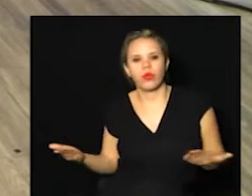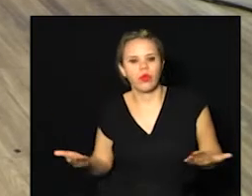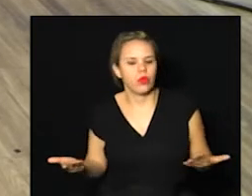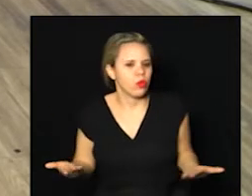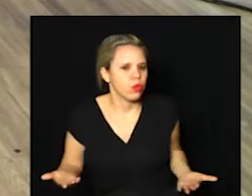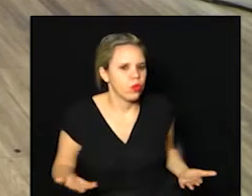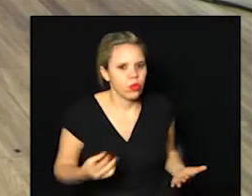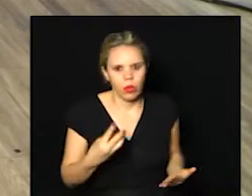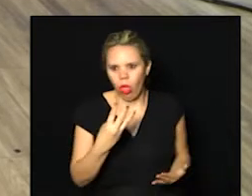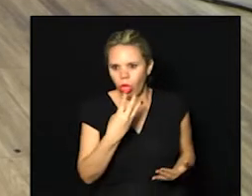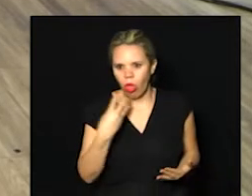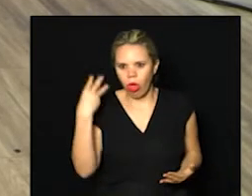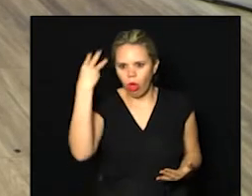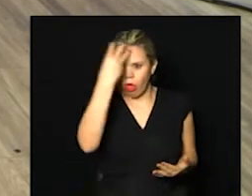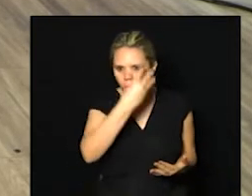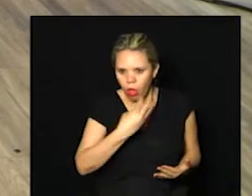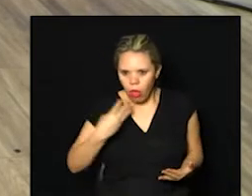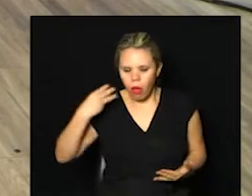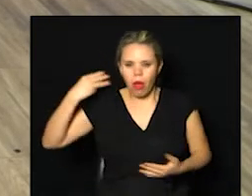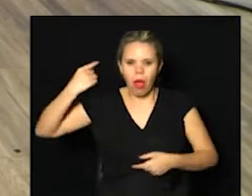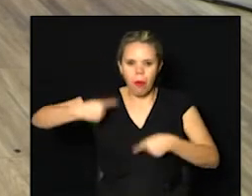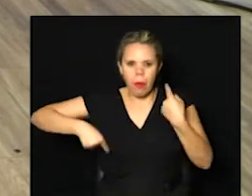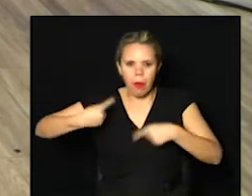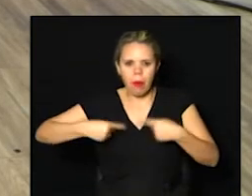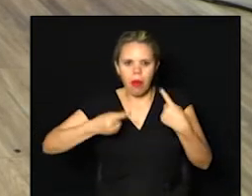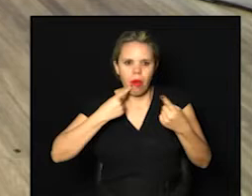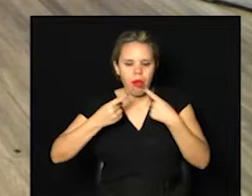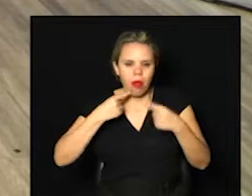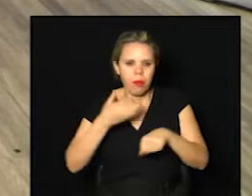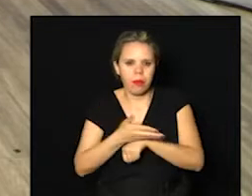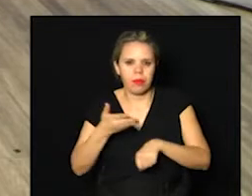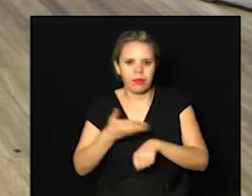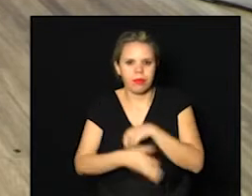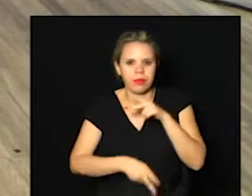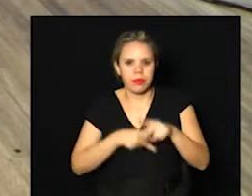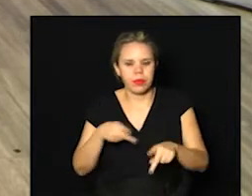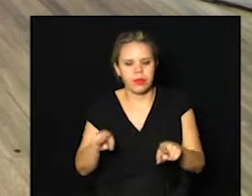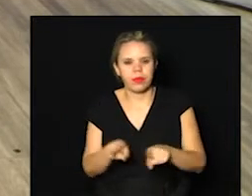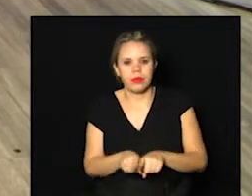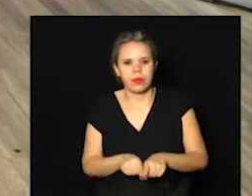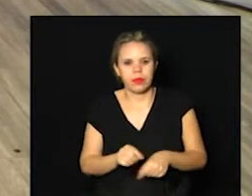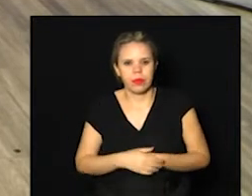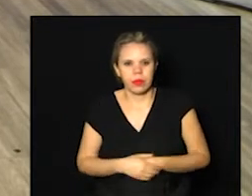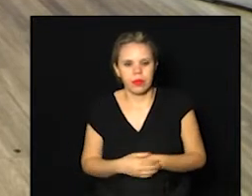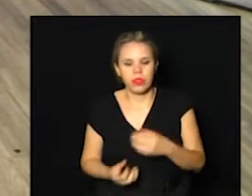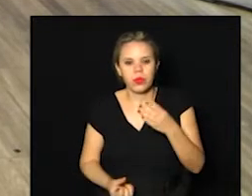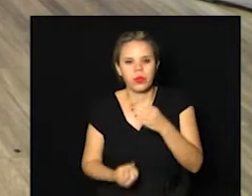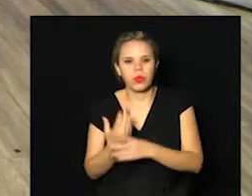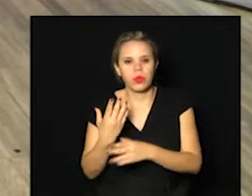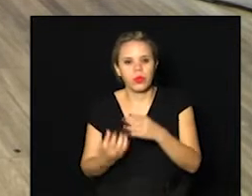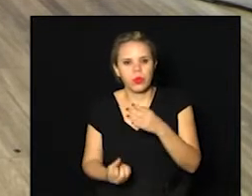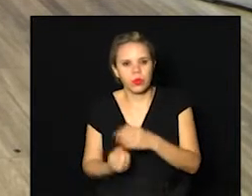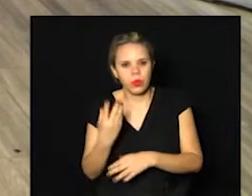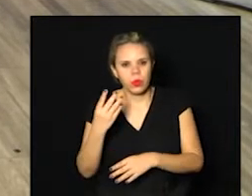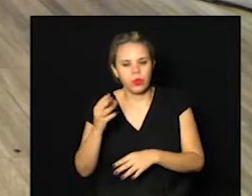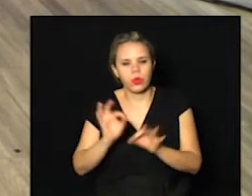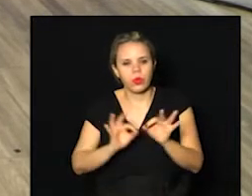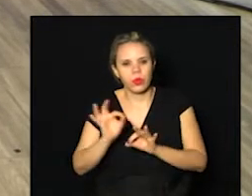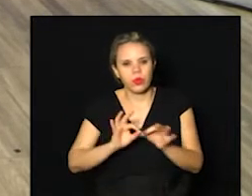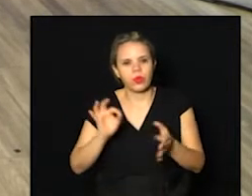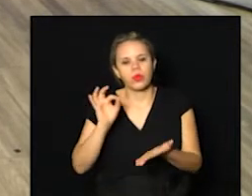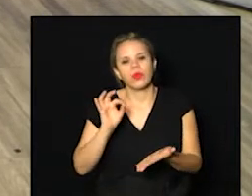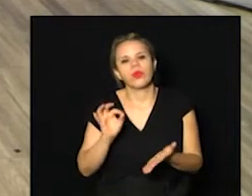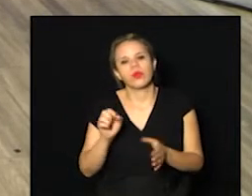3 horas de discussões, participação popular também sobre a criação da área